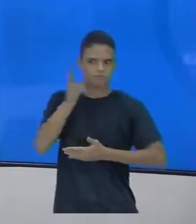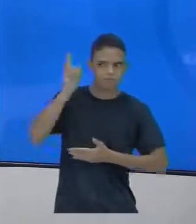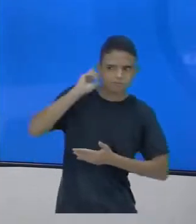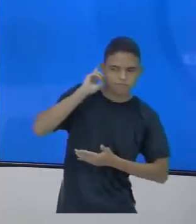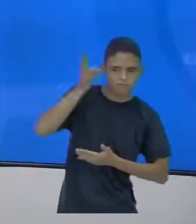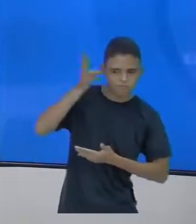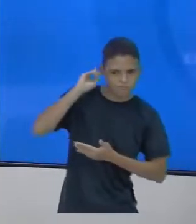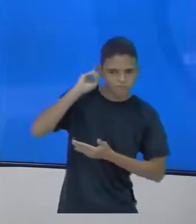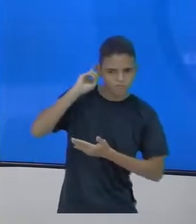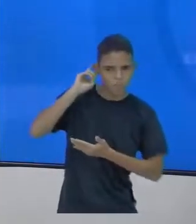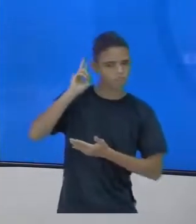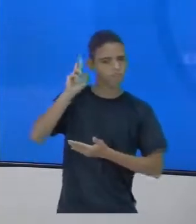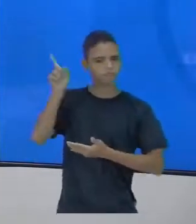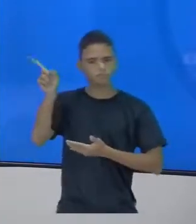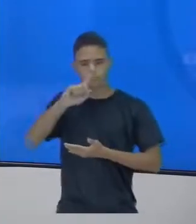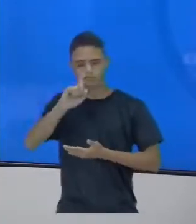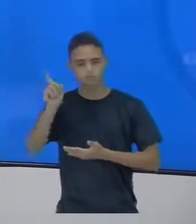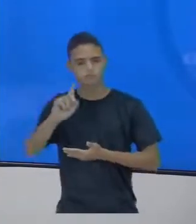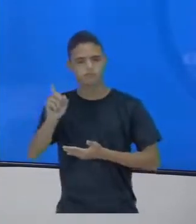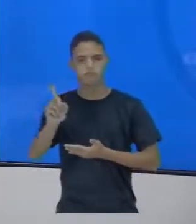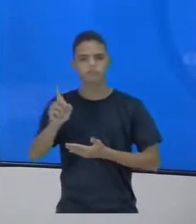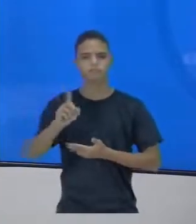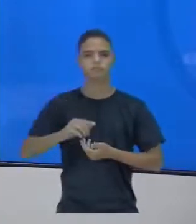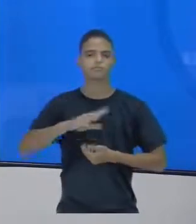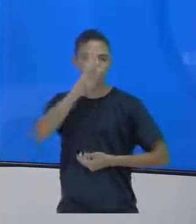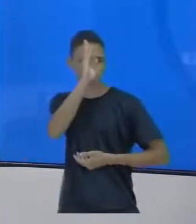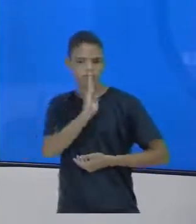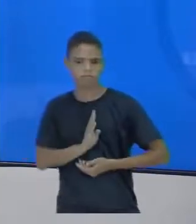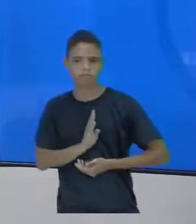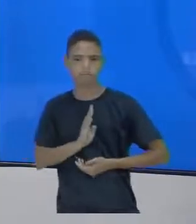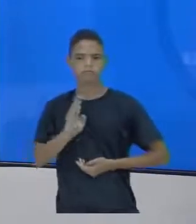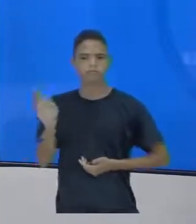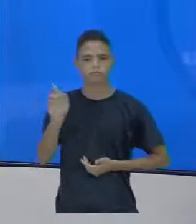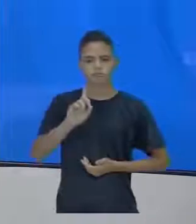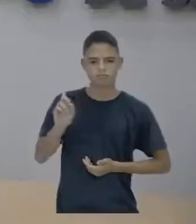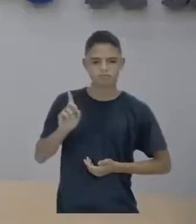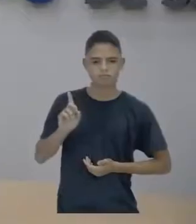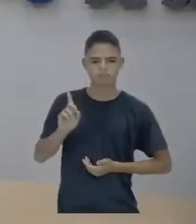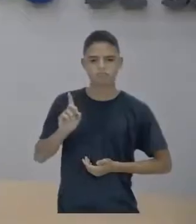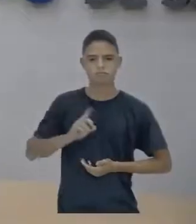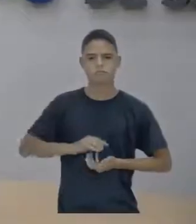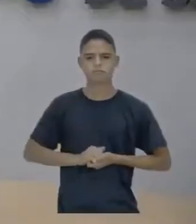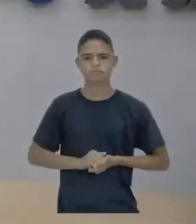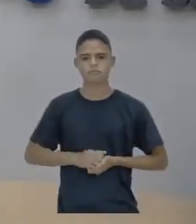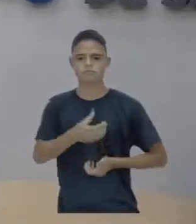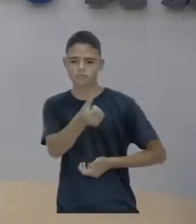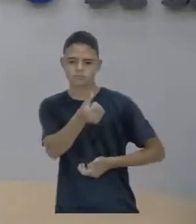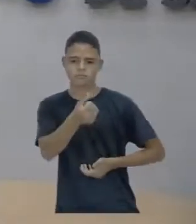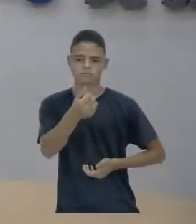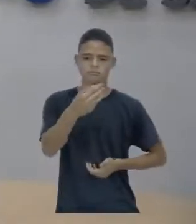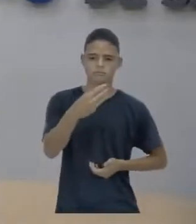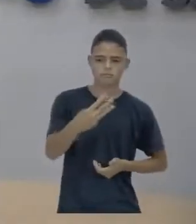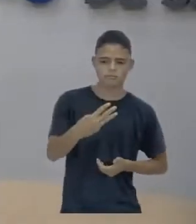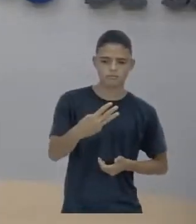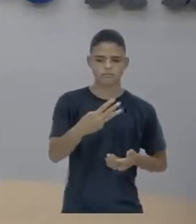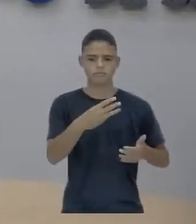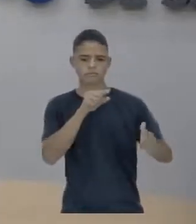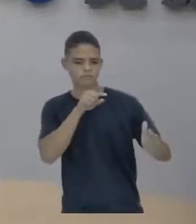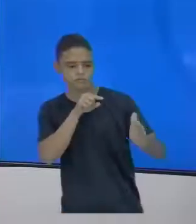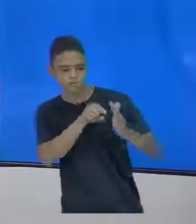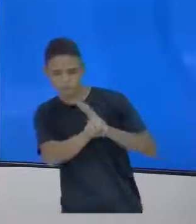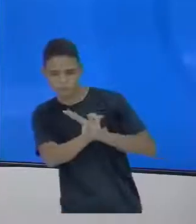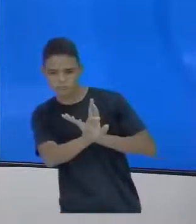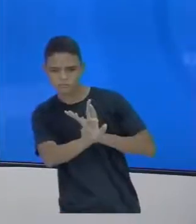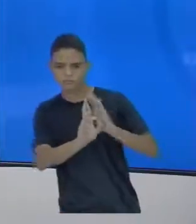vestibular, não valia bolsa, isso, se eu não me engano, 98, 97... 42 questões? 63. 63? 63 questões, Tá. 63